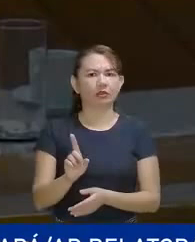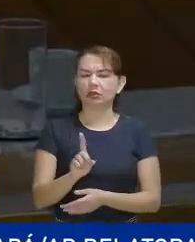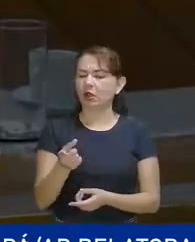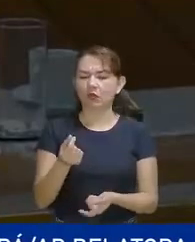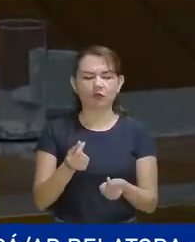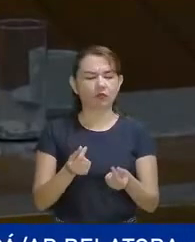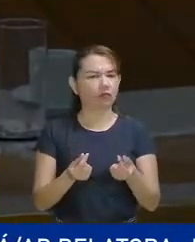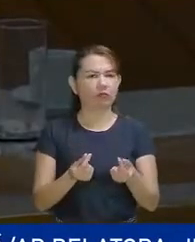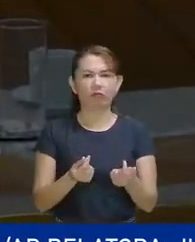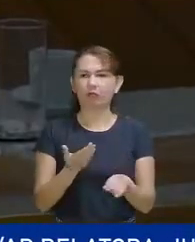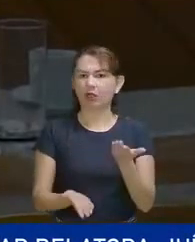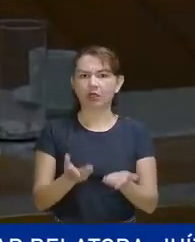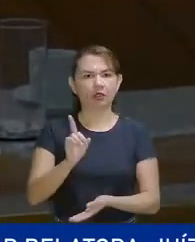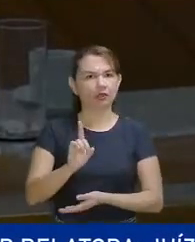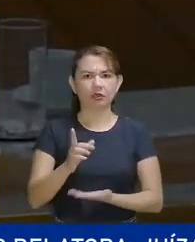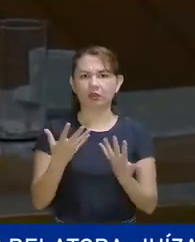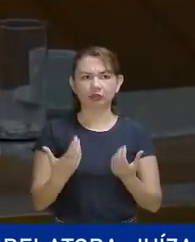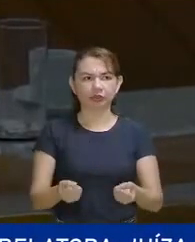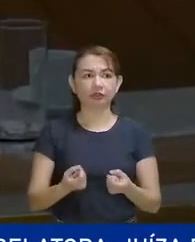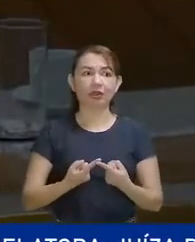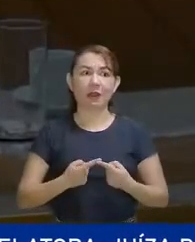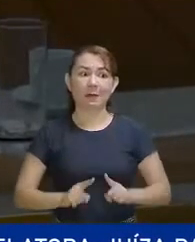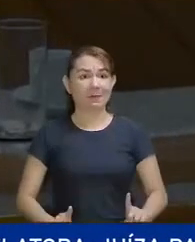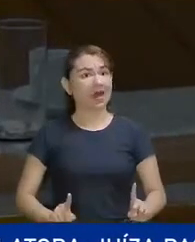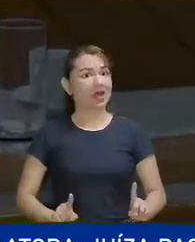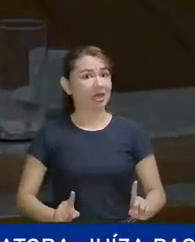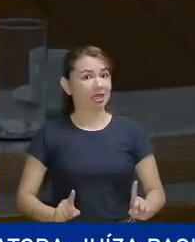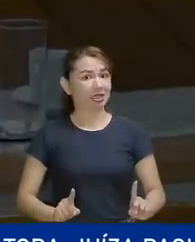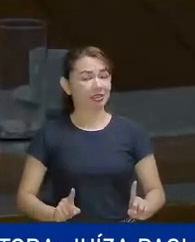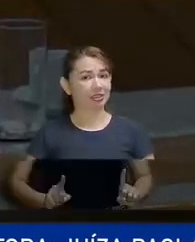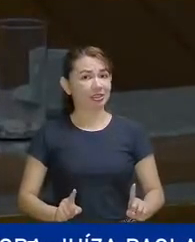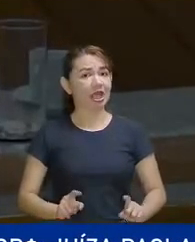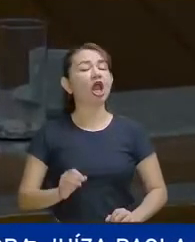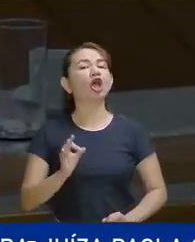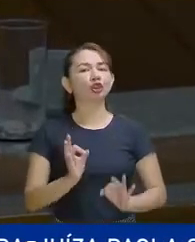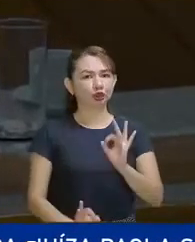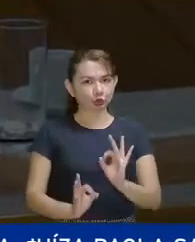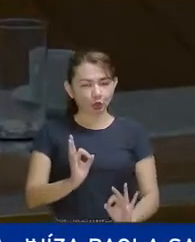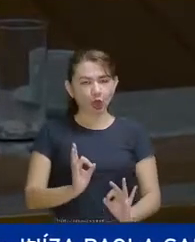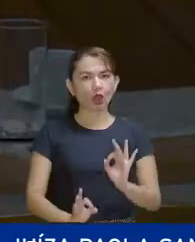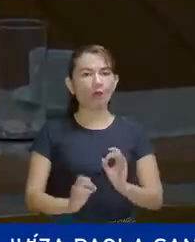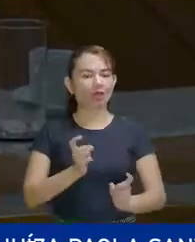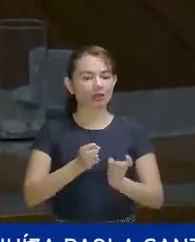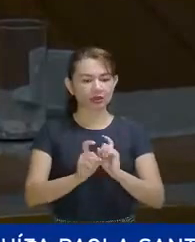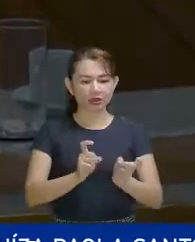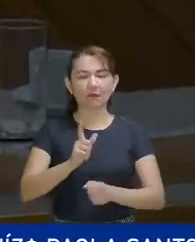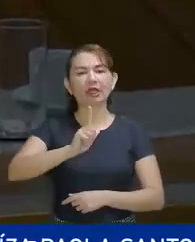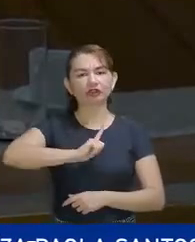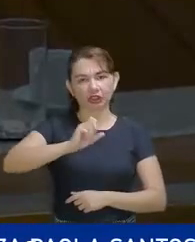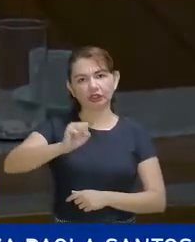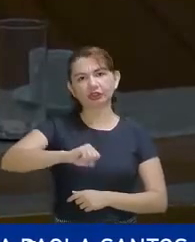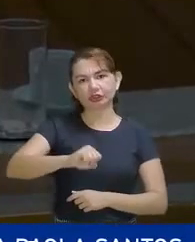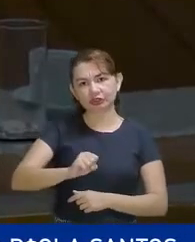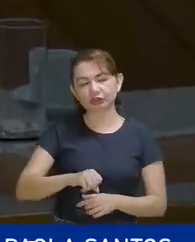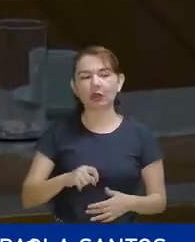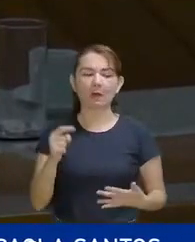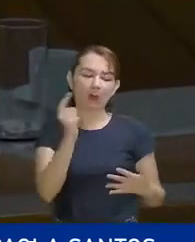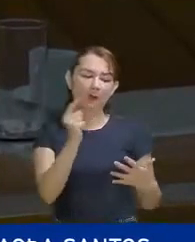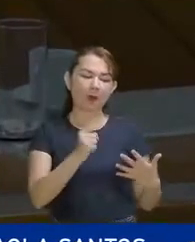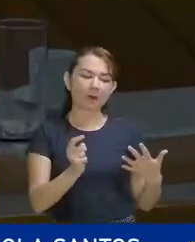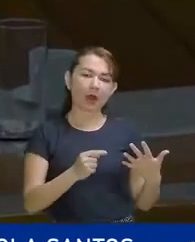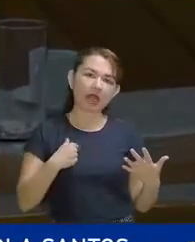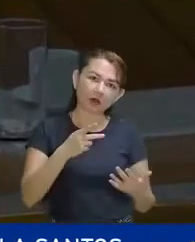e declaro. Mas o que não se pode dizer é que não houve o enfrentamento. Então, senhor presidente, com essas observações